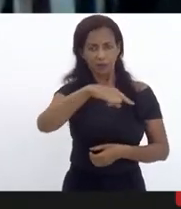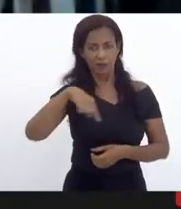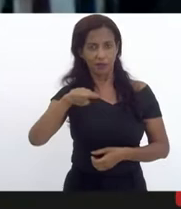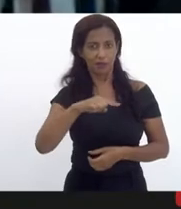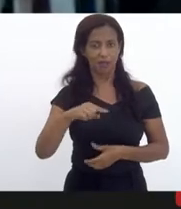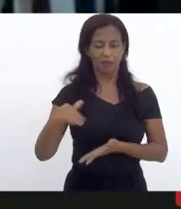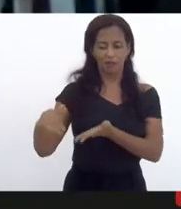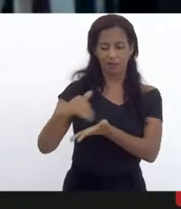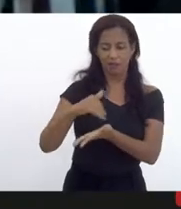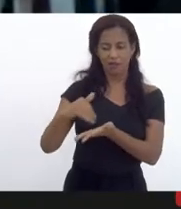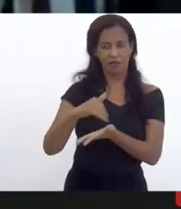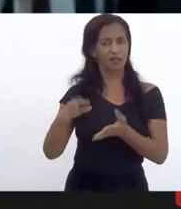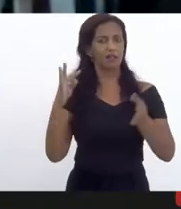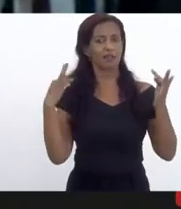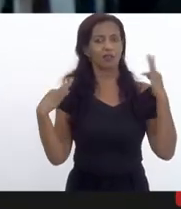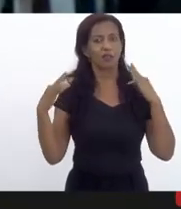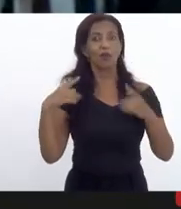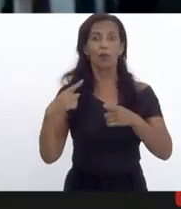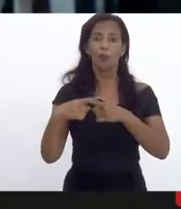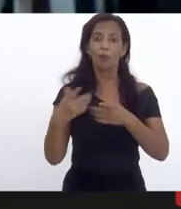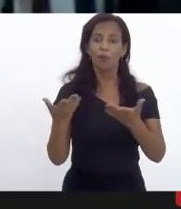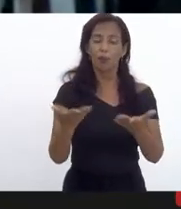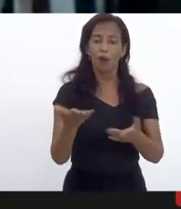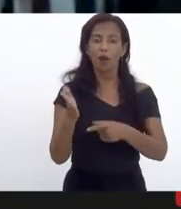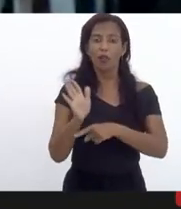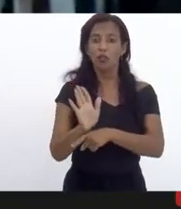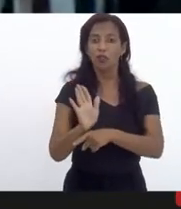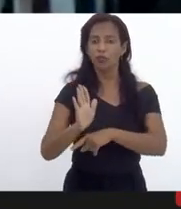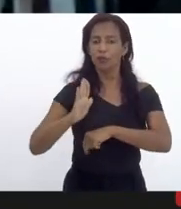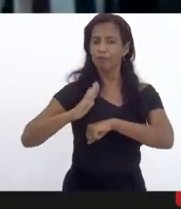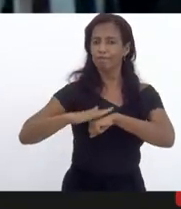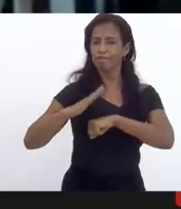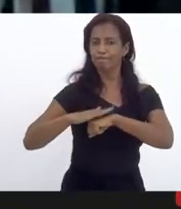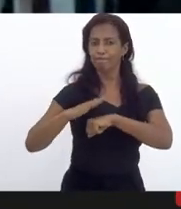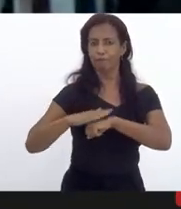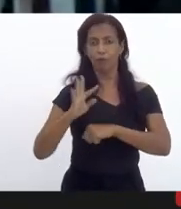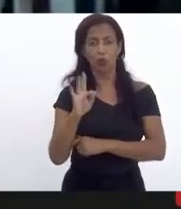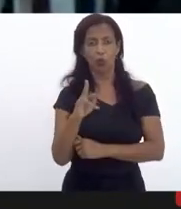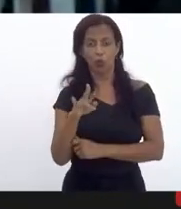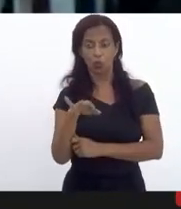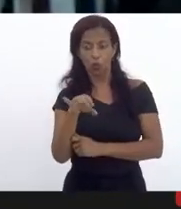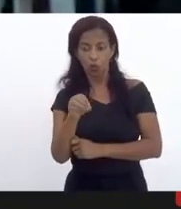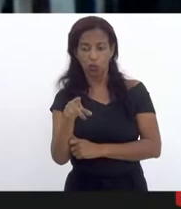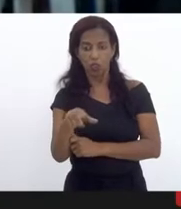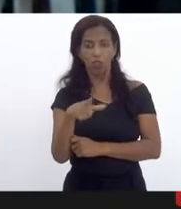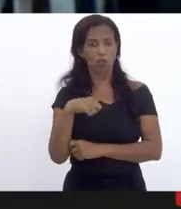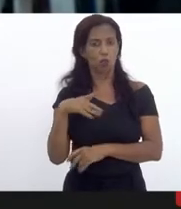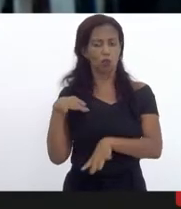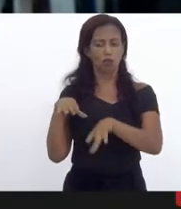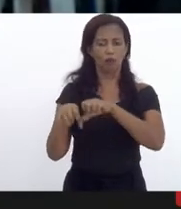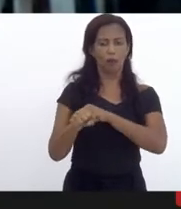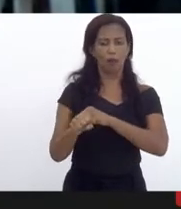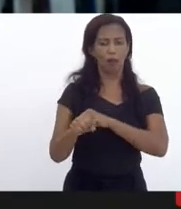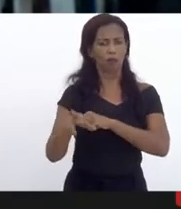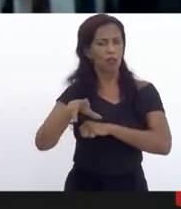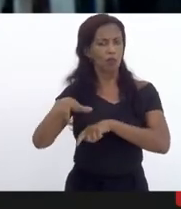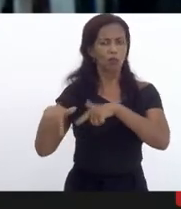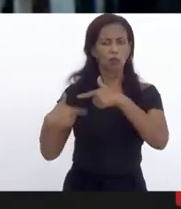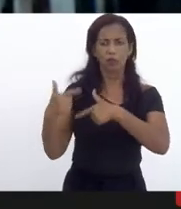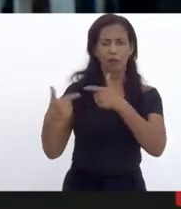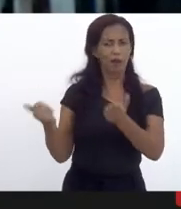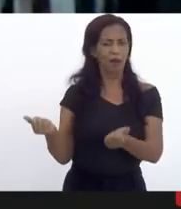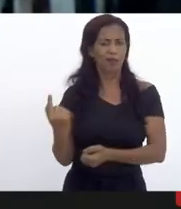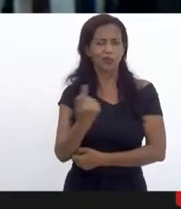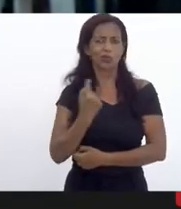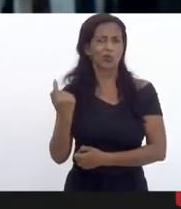dessas secretarias de turismo, porque isso ajuda demais, né? O turismólogo, ele não faz o trabalho sozinho, né? Todas as